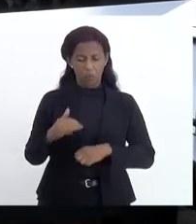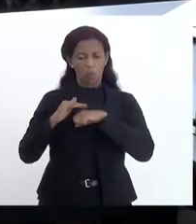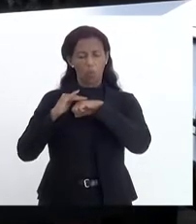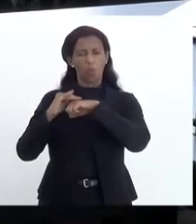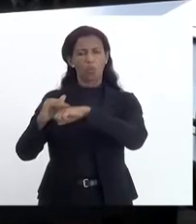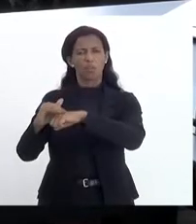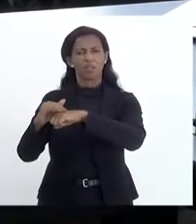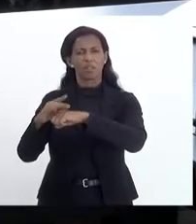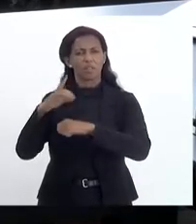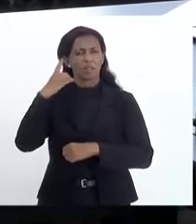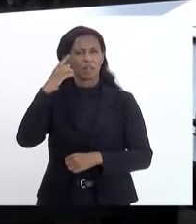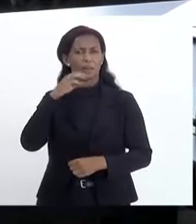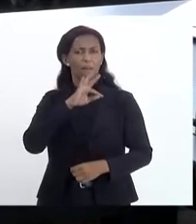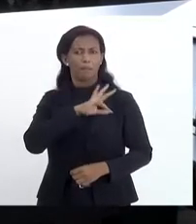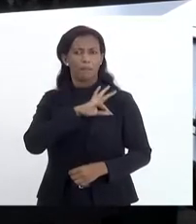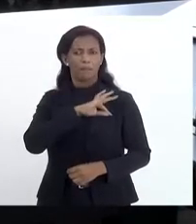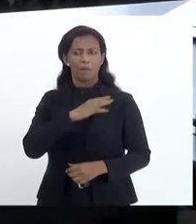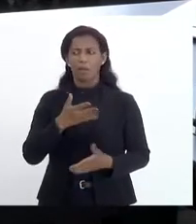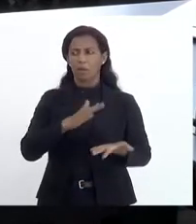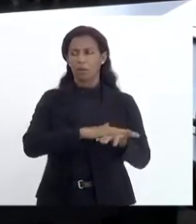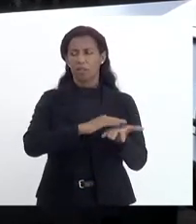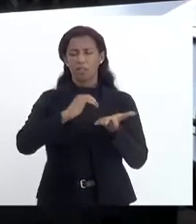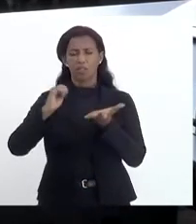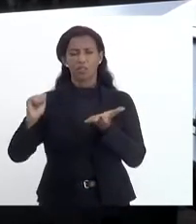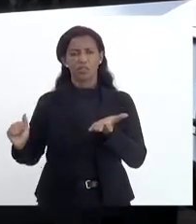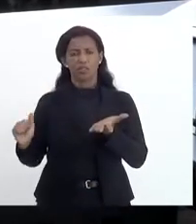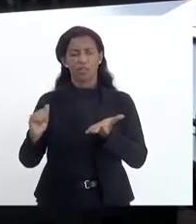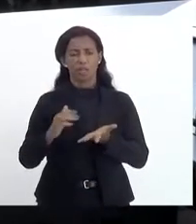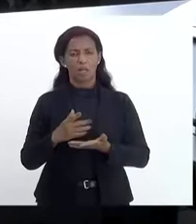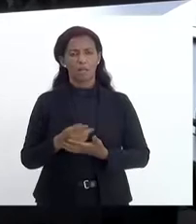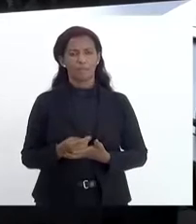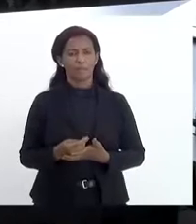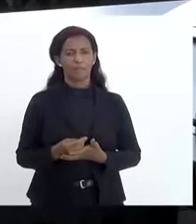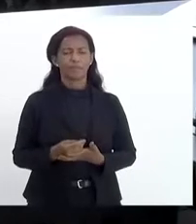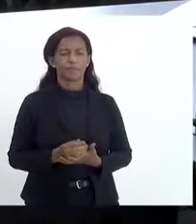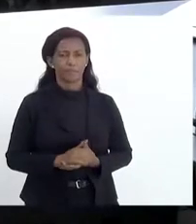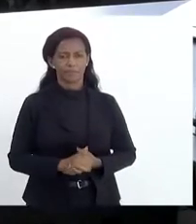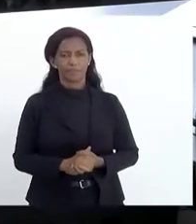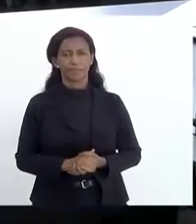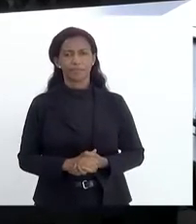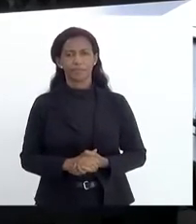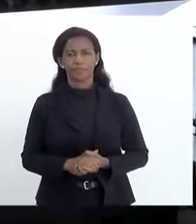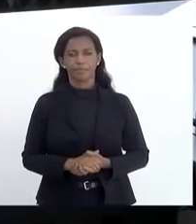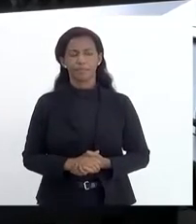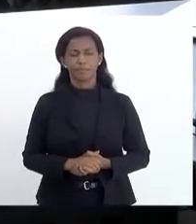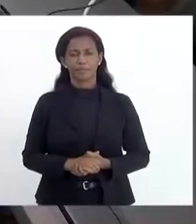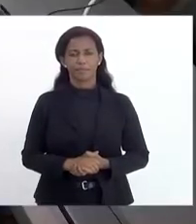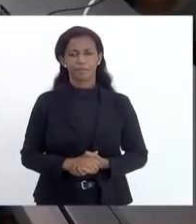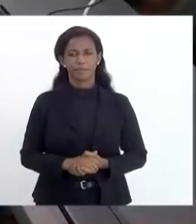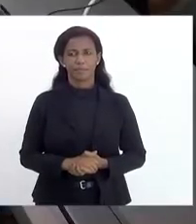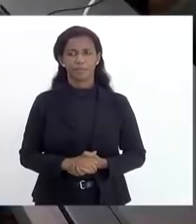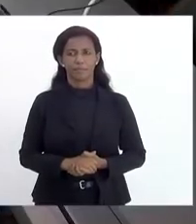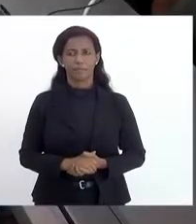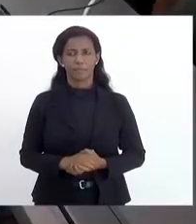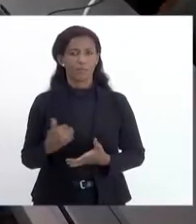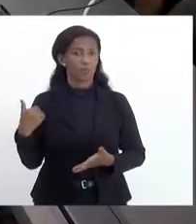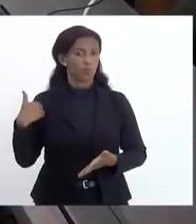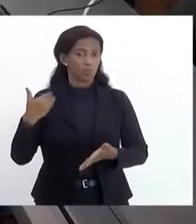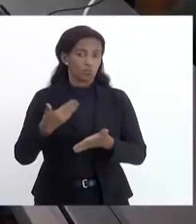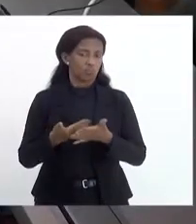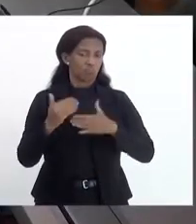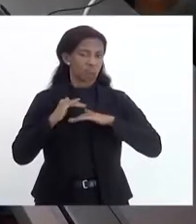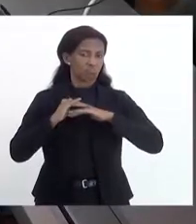com ela, eu queria tirar de pauta por uma sessão, pode ser? Retirar de pauta, deputado Luiz Paulo. Eu não cheguei a falar com